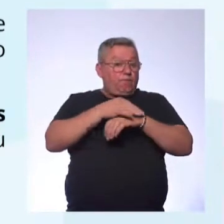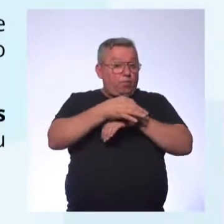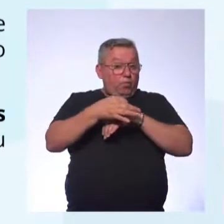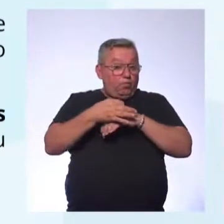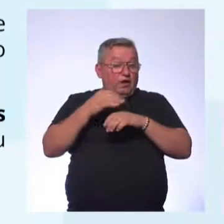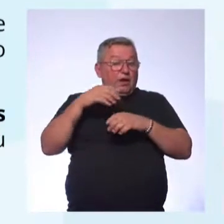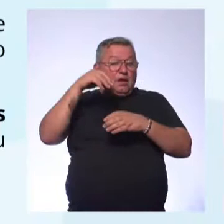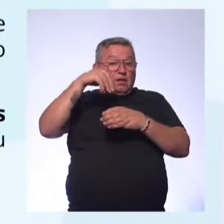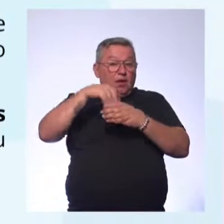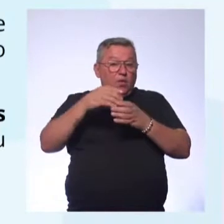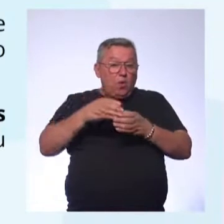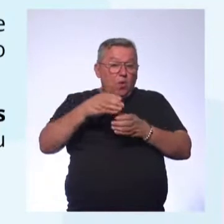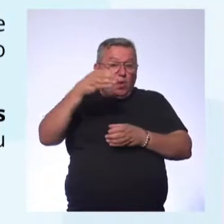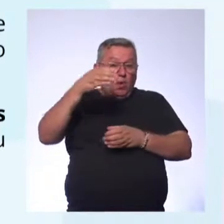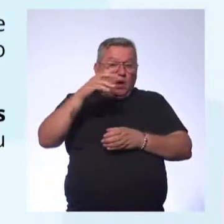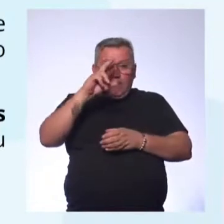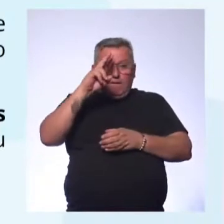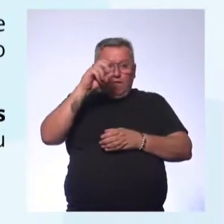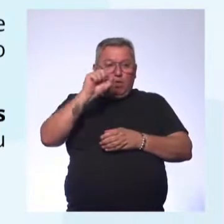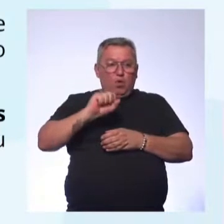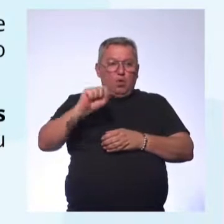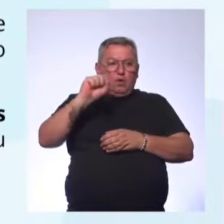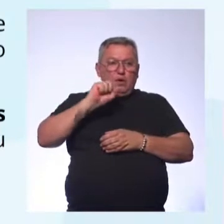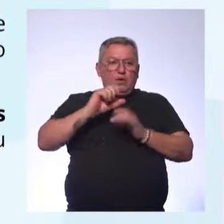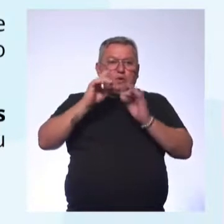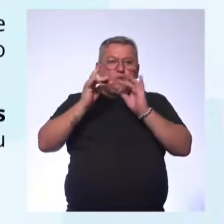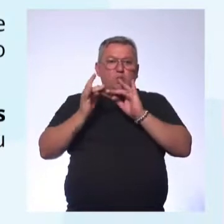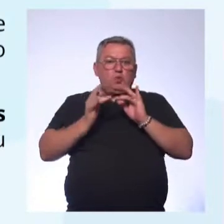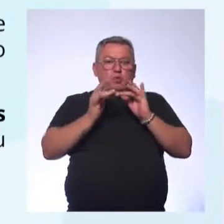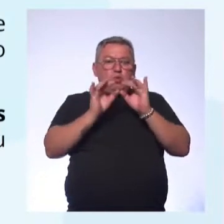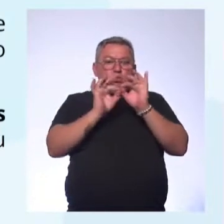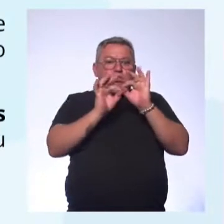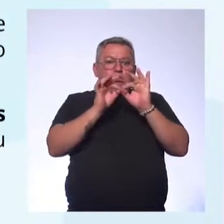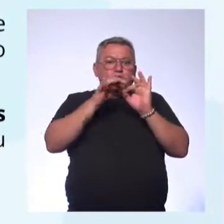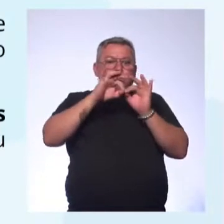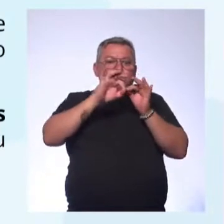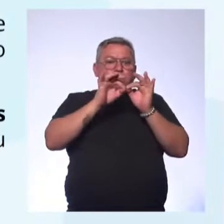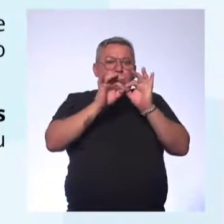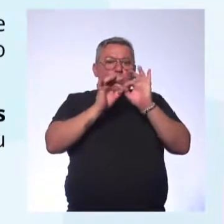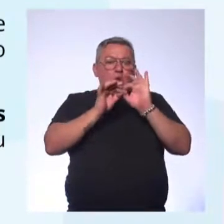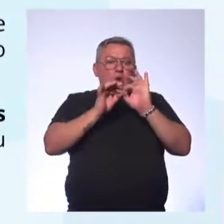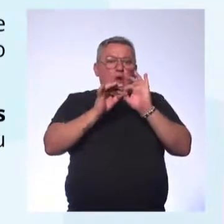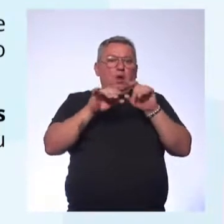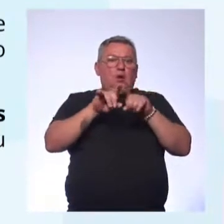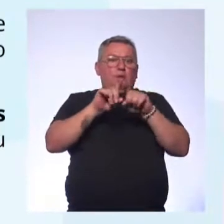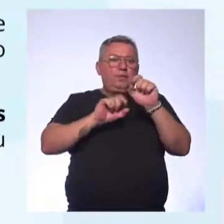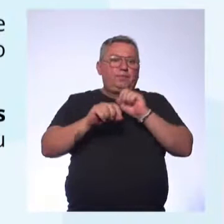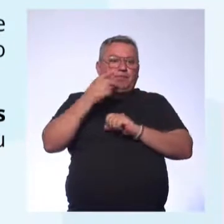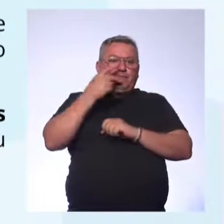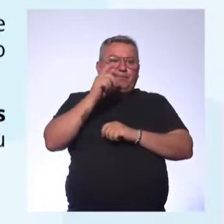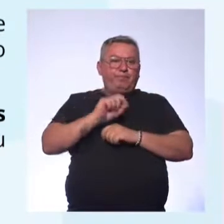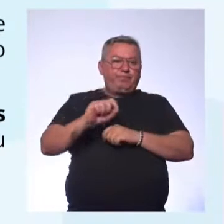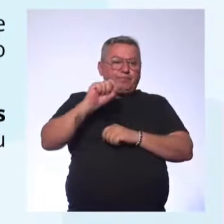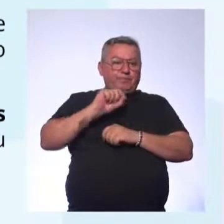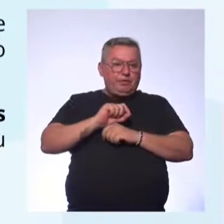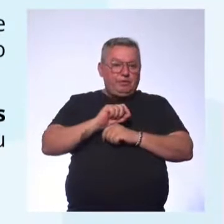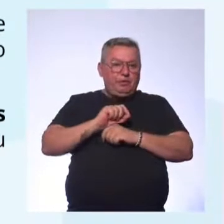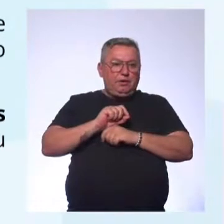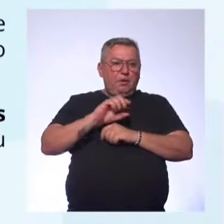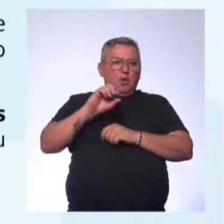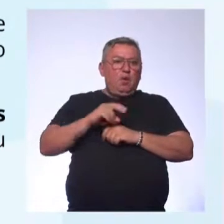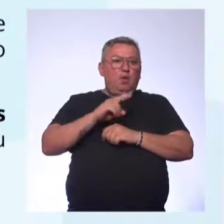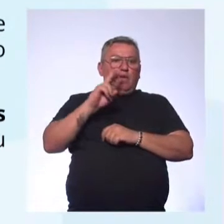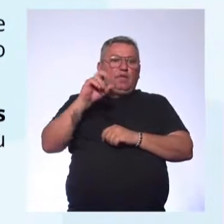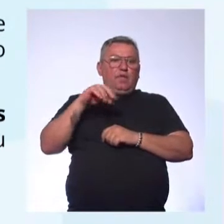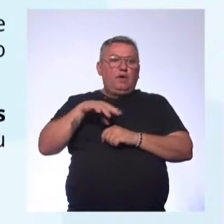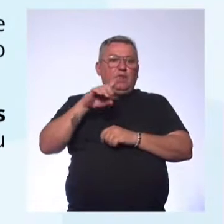todo o recipiente são as forças intermoleculares a essas forças são denominadas forças intermoleculares